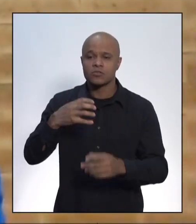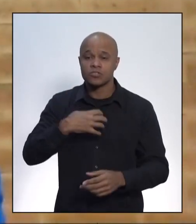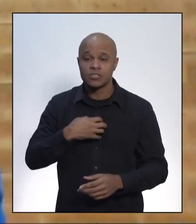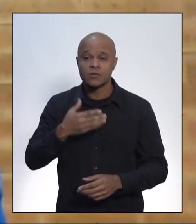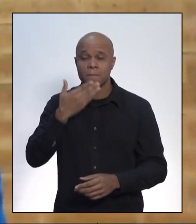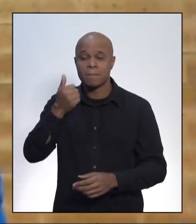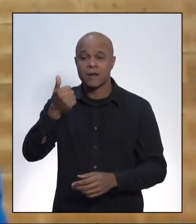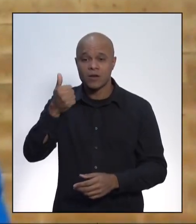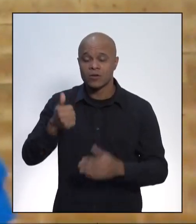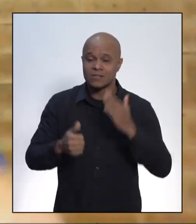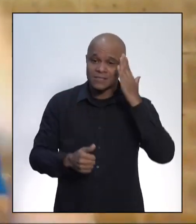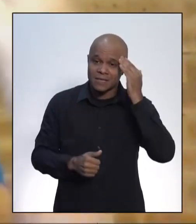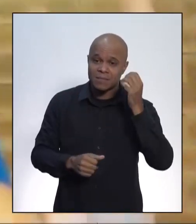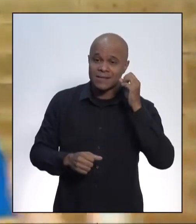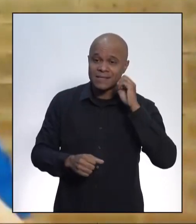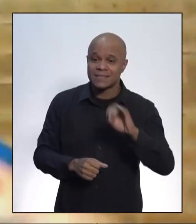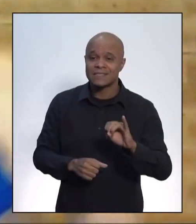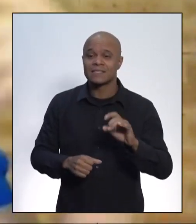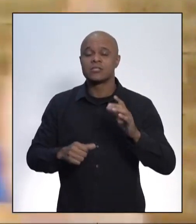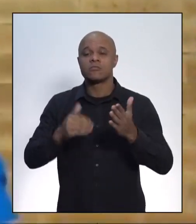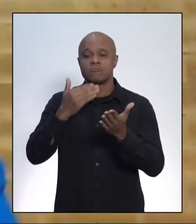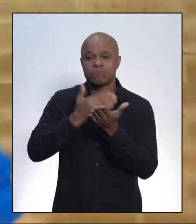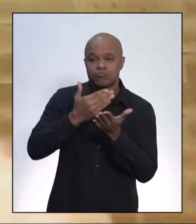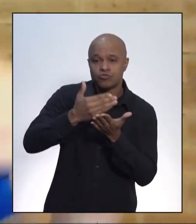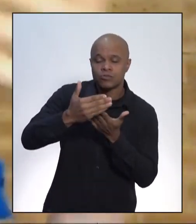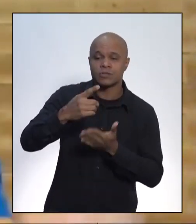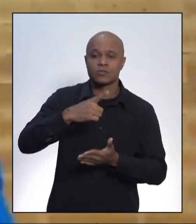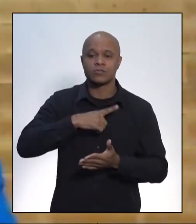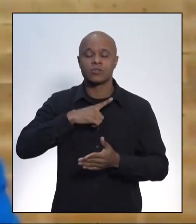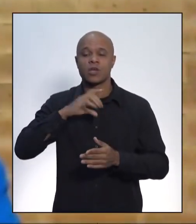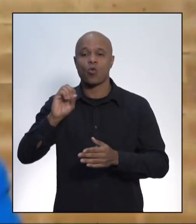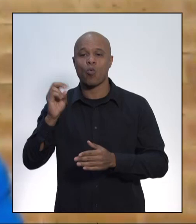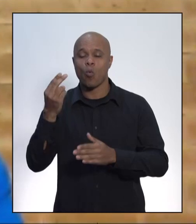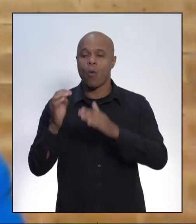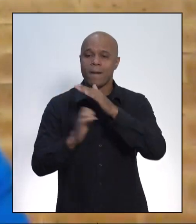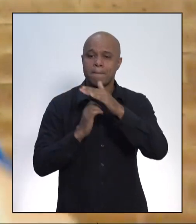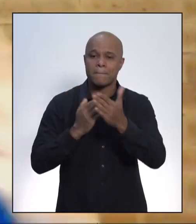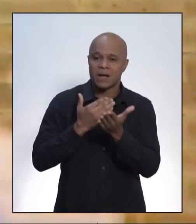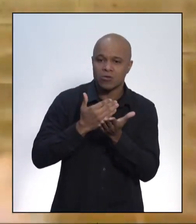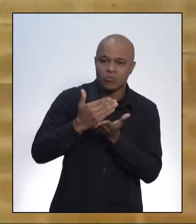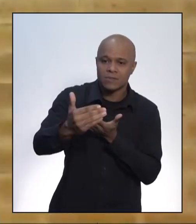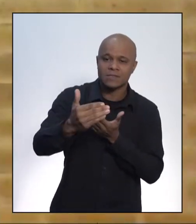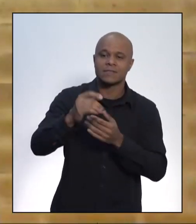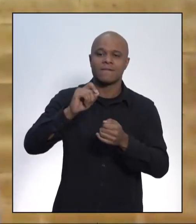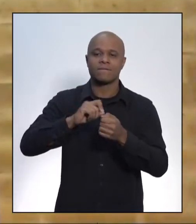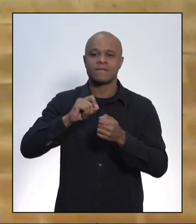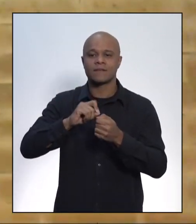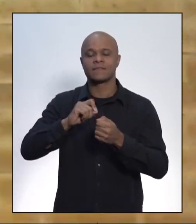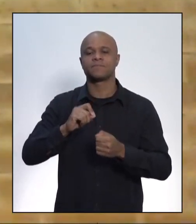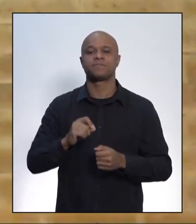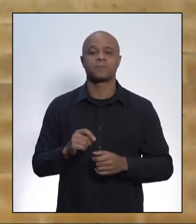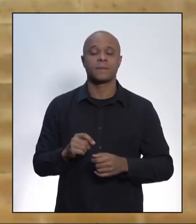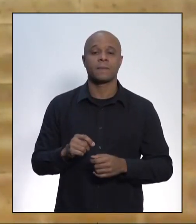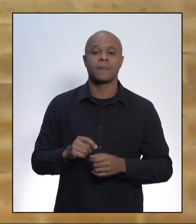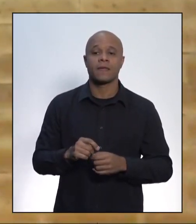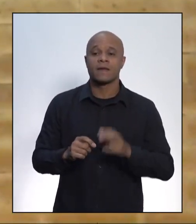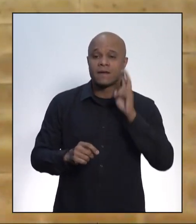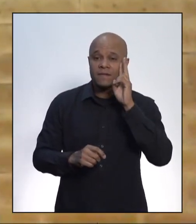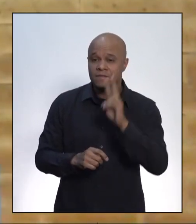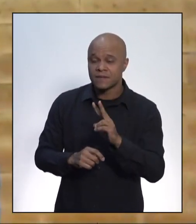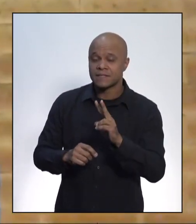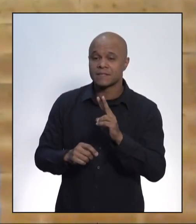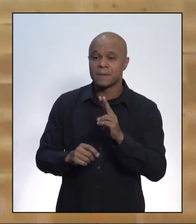você tem um projeto, você que está aí querendo empreender, começar uma empresa ou investir em algum projeto, começar algo, a melhor forma de você